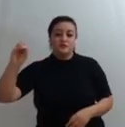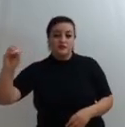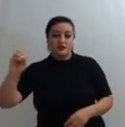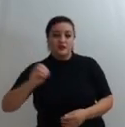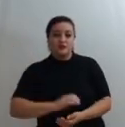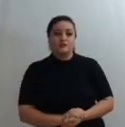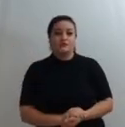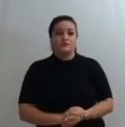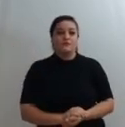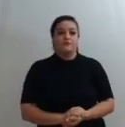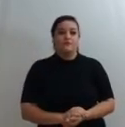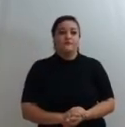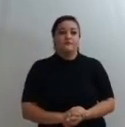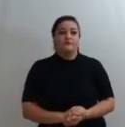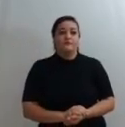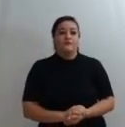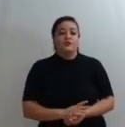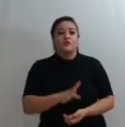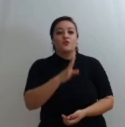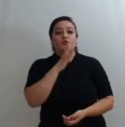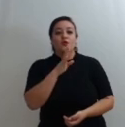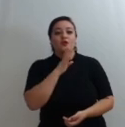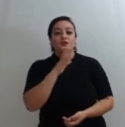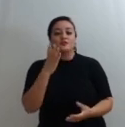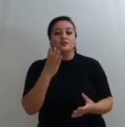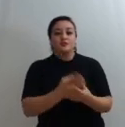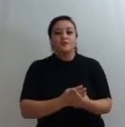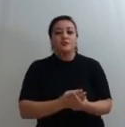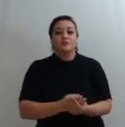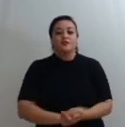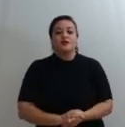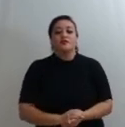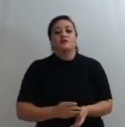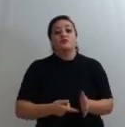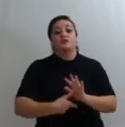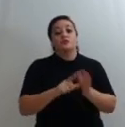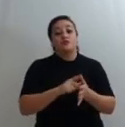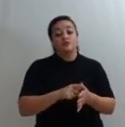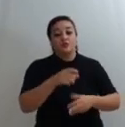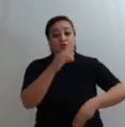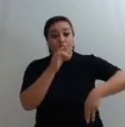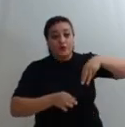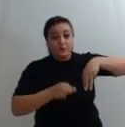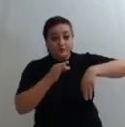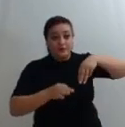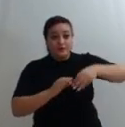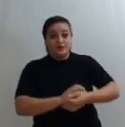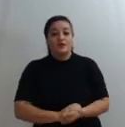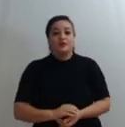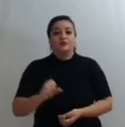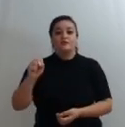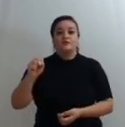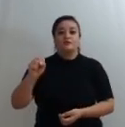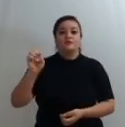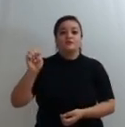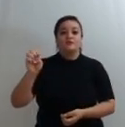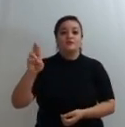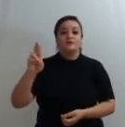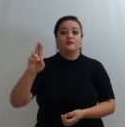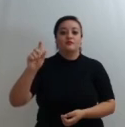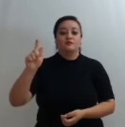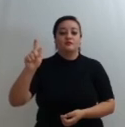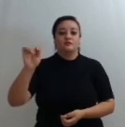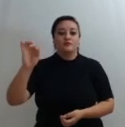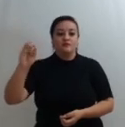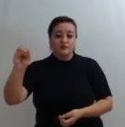no famoso caso do ex-ministro, do ex-ministro Sérgio Moro, que